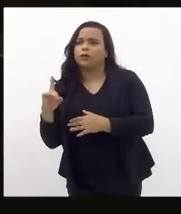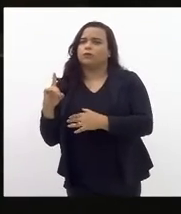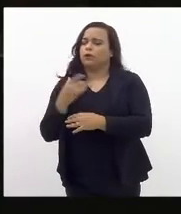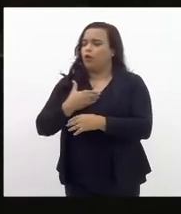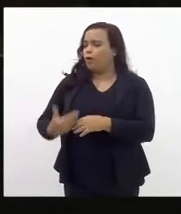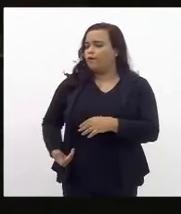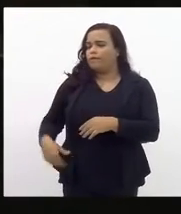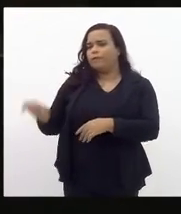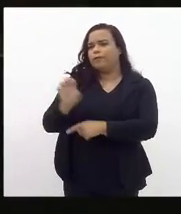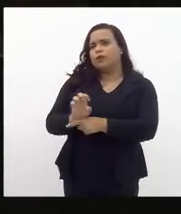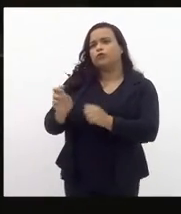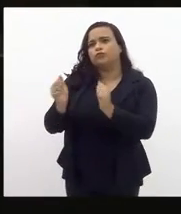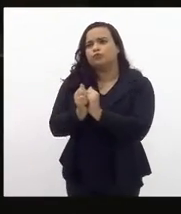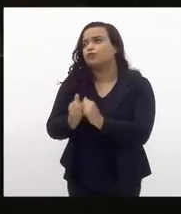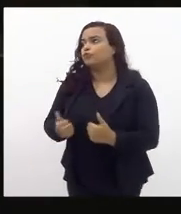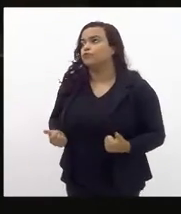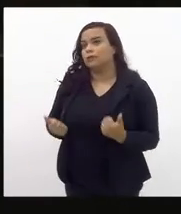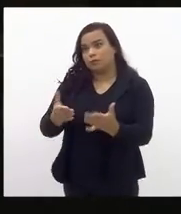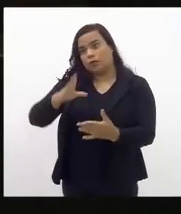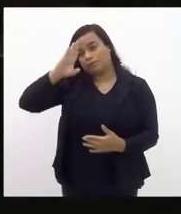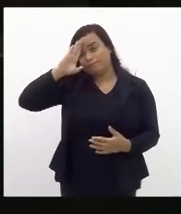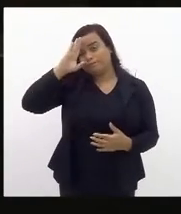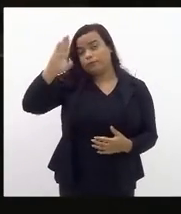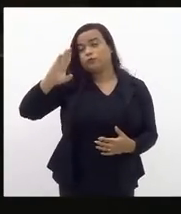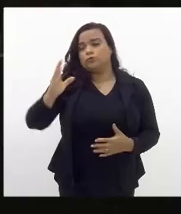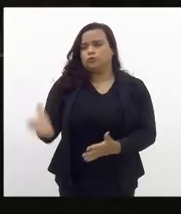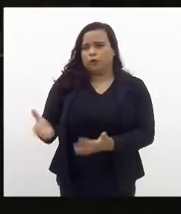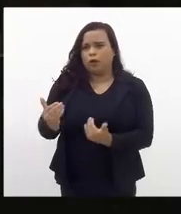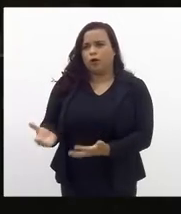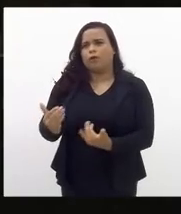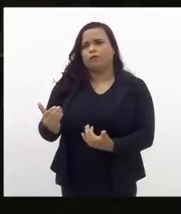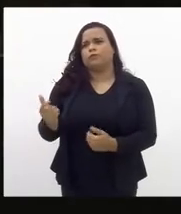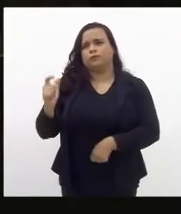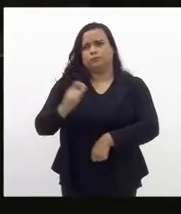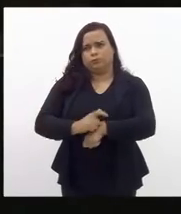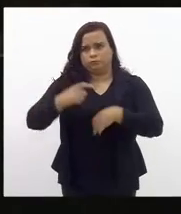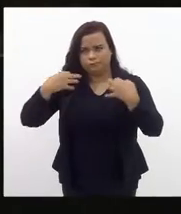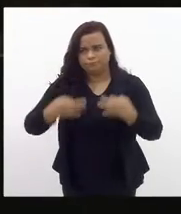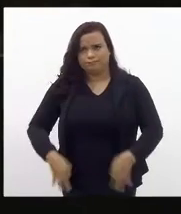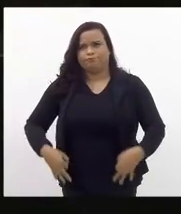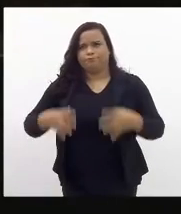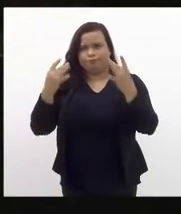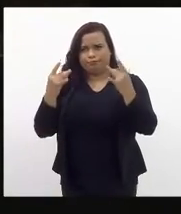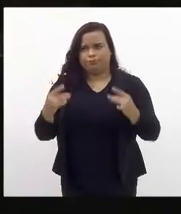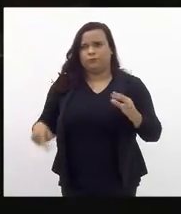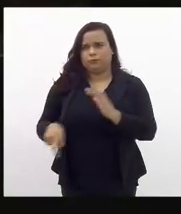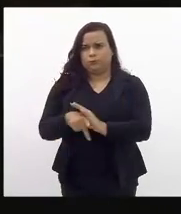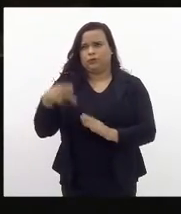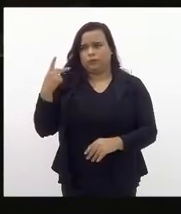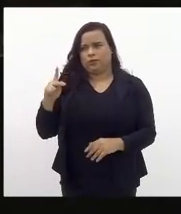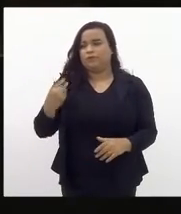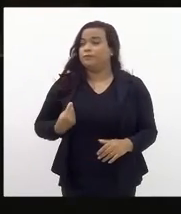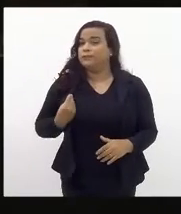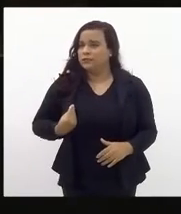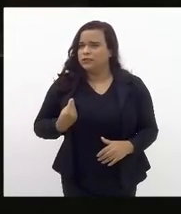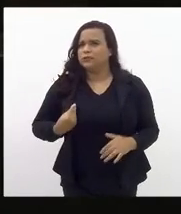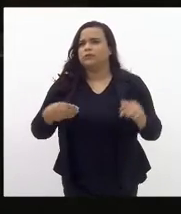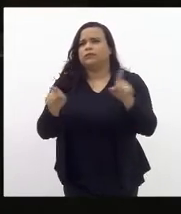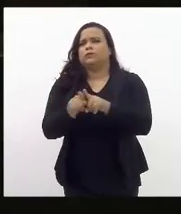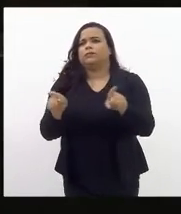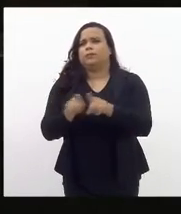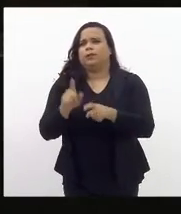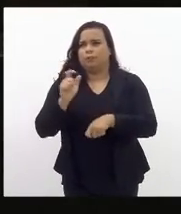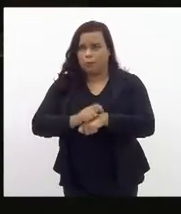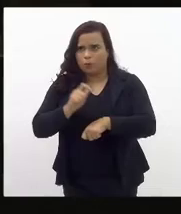que possa priorizar as nossas adolescentes num momento tão específico da sua vida e num momento em que temos